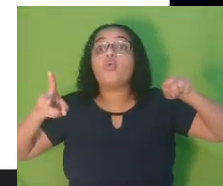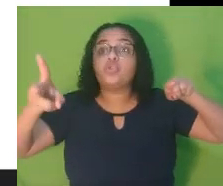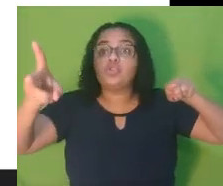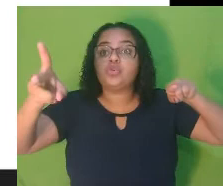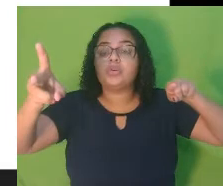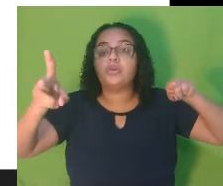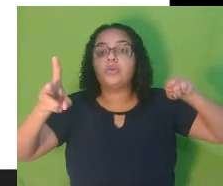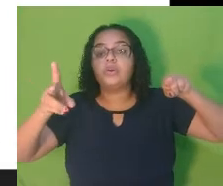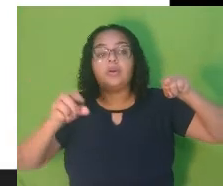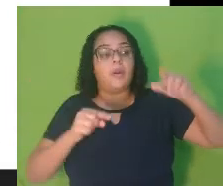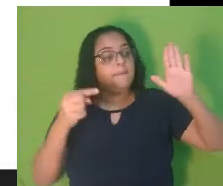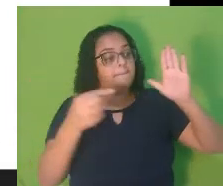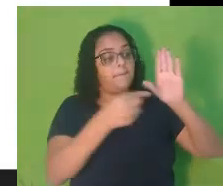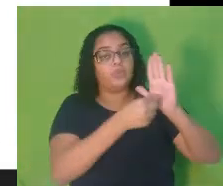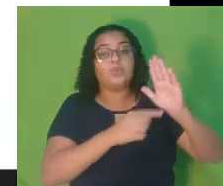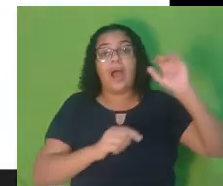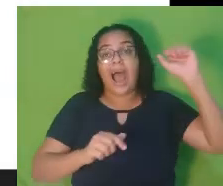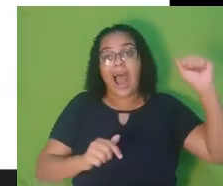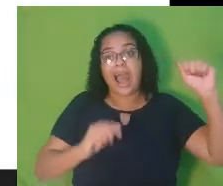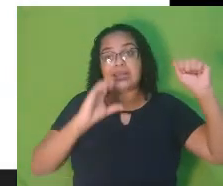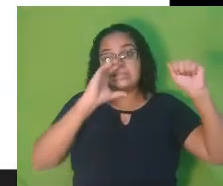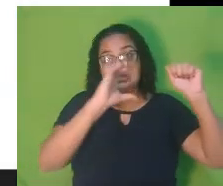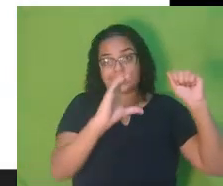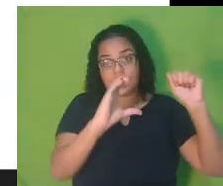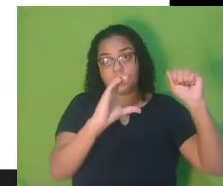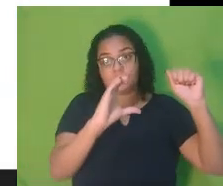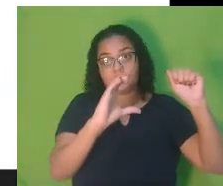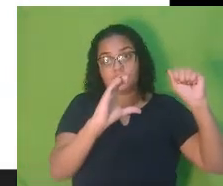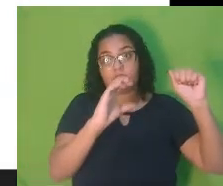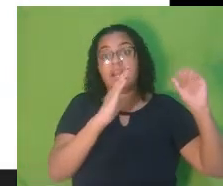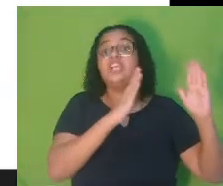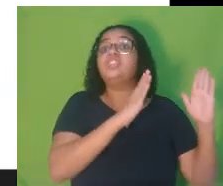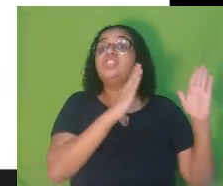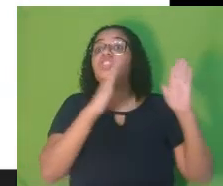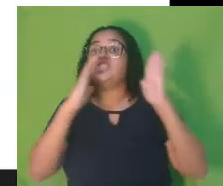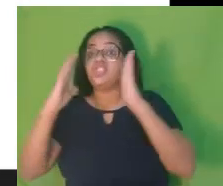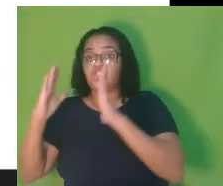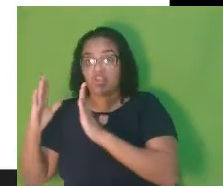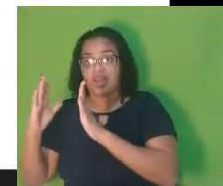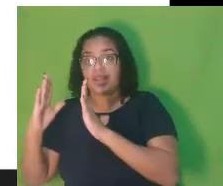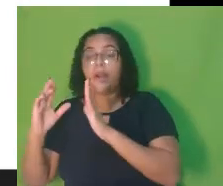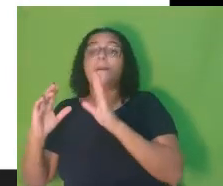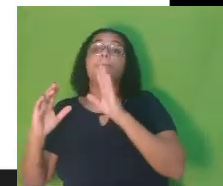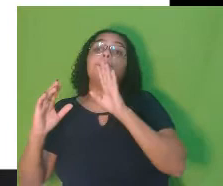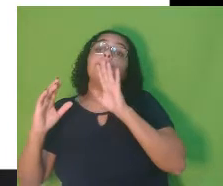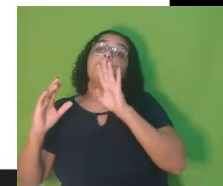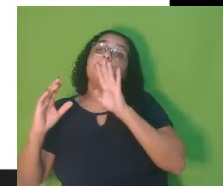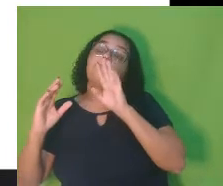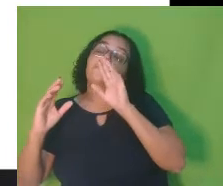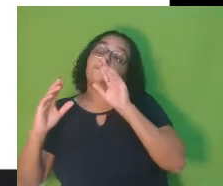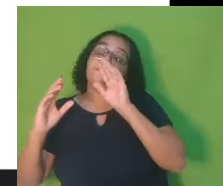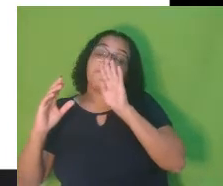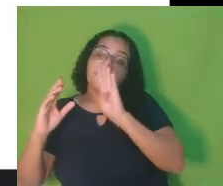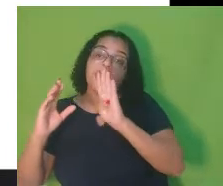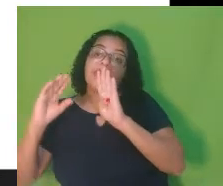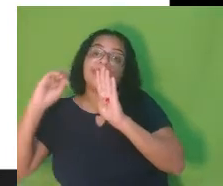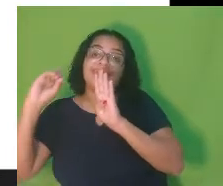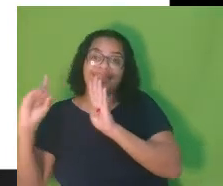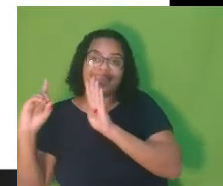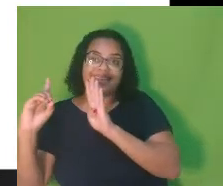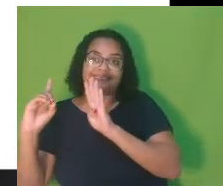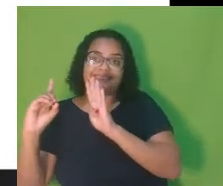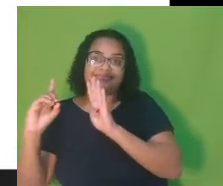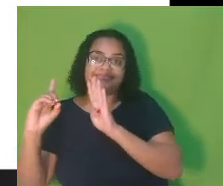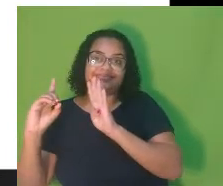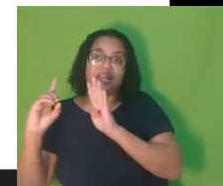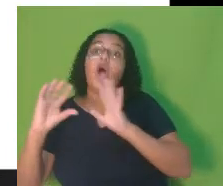contínua que parte do ponto AC e chega no ponto BD. Dessa